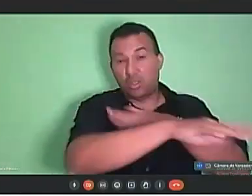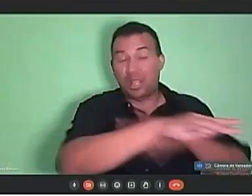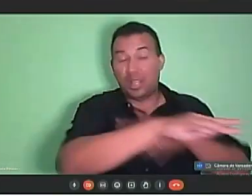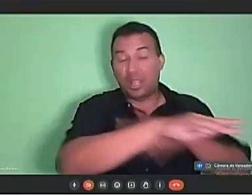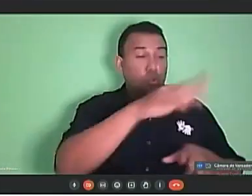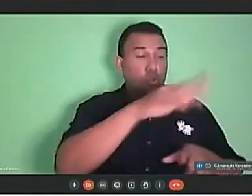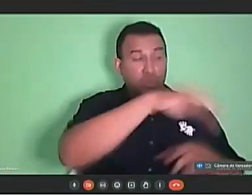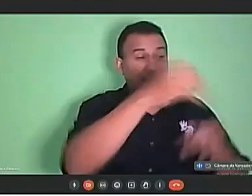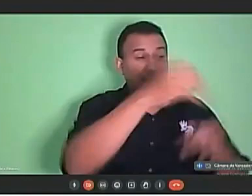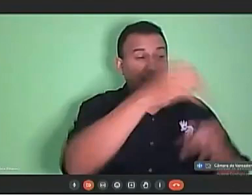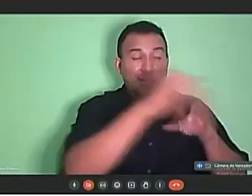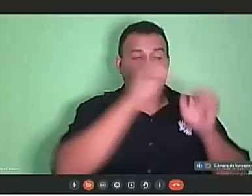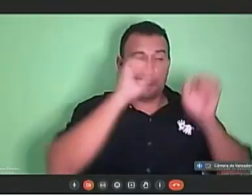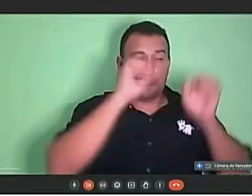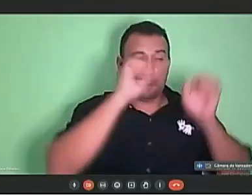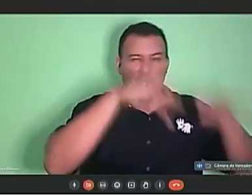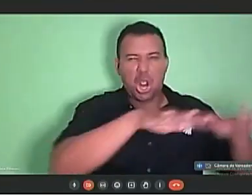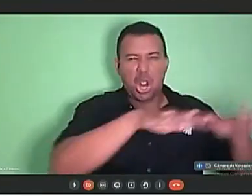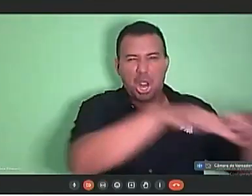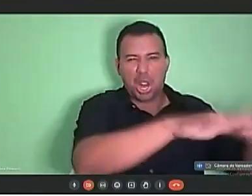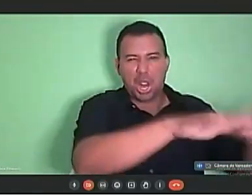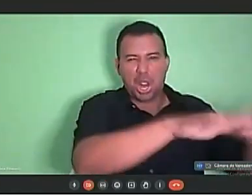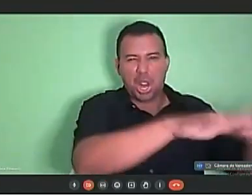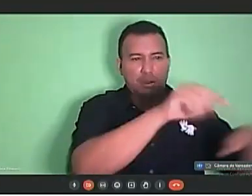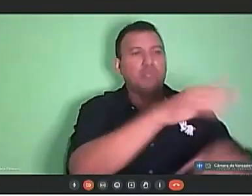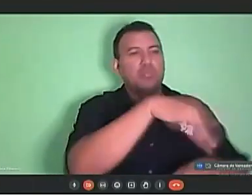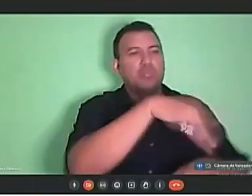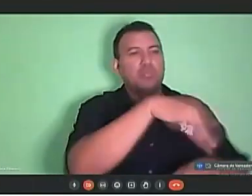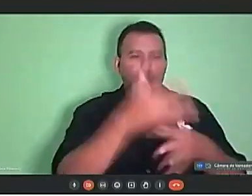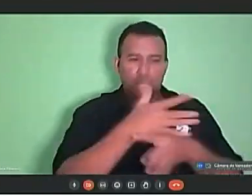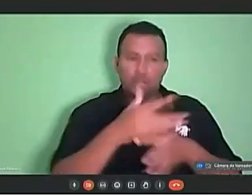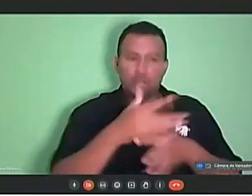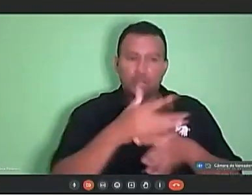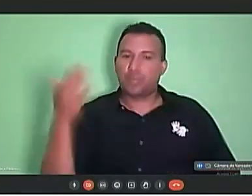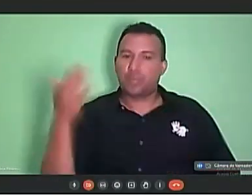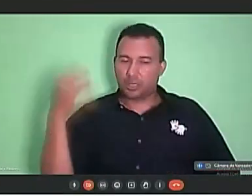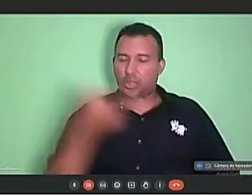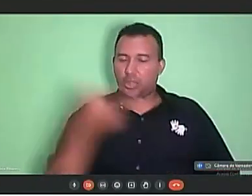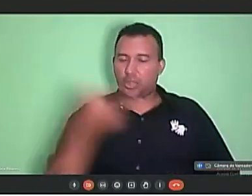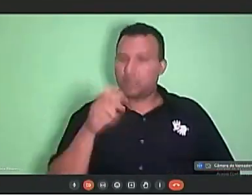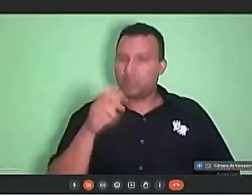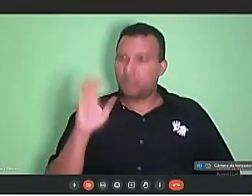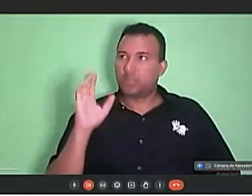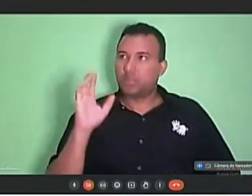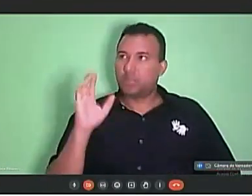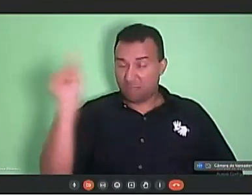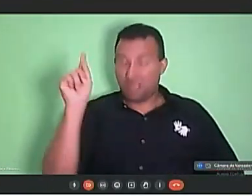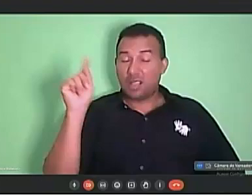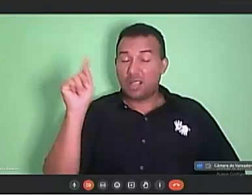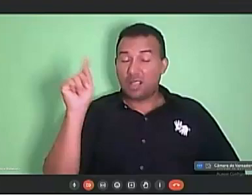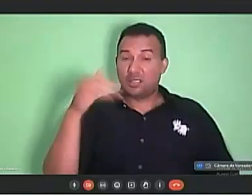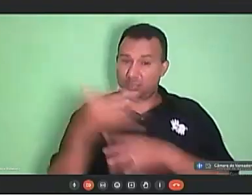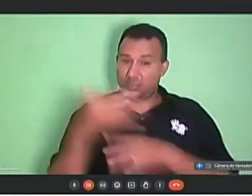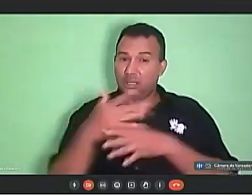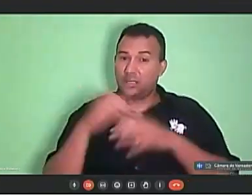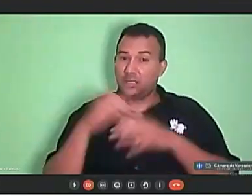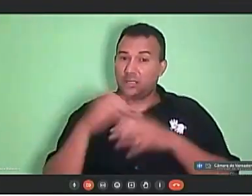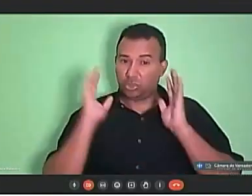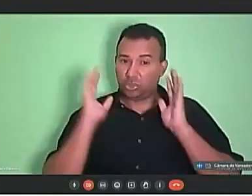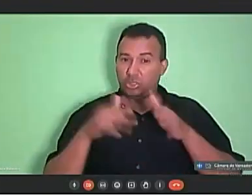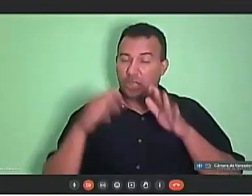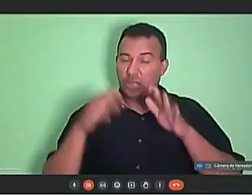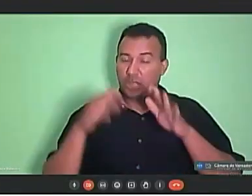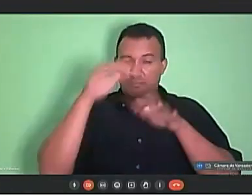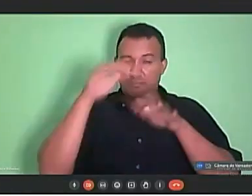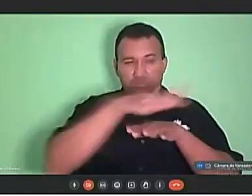rio, né? Então isso aconteceu em Nova Orleans em 2005 com o furacão Katrina. O cenário indesejável foi catastrófico, mas é uma